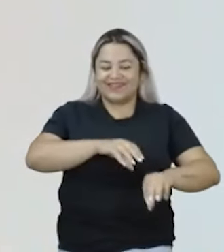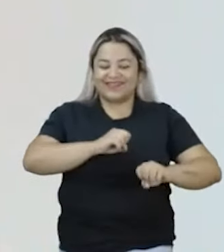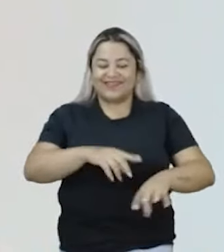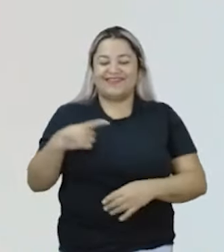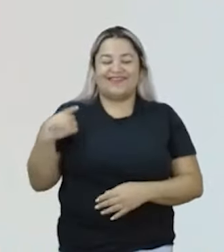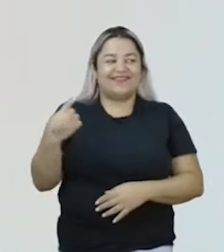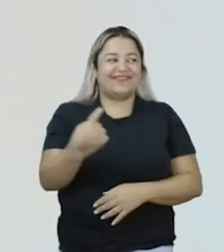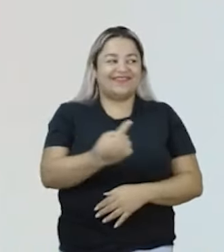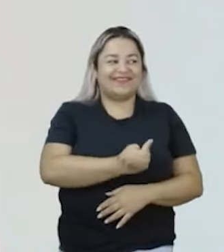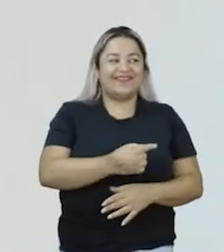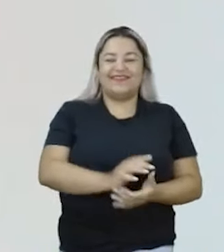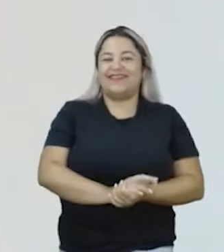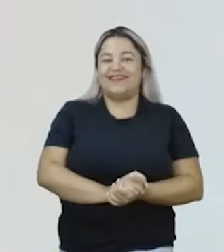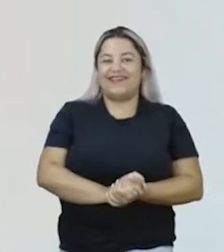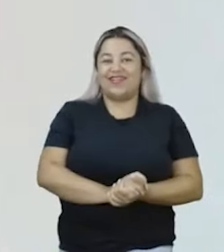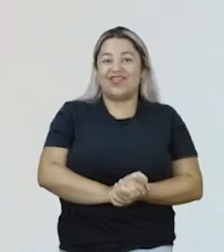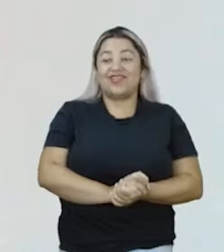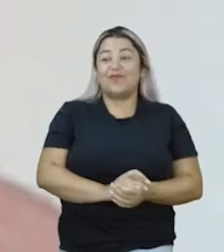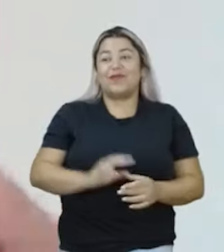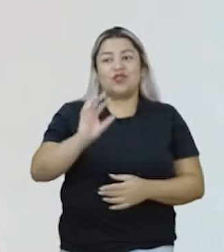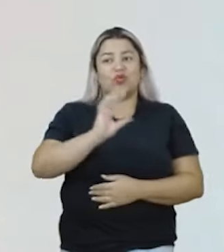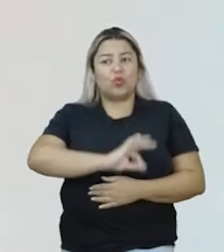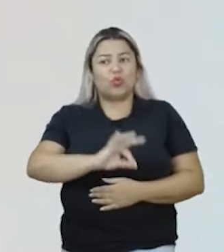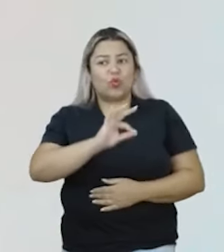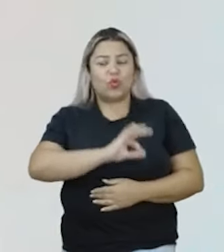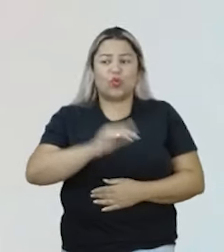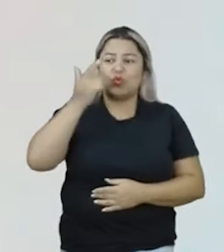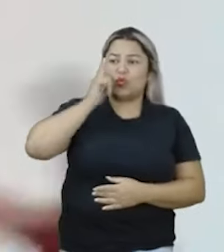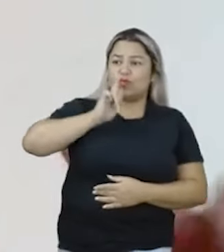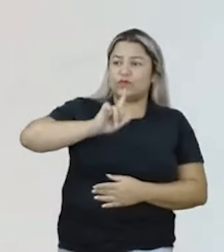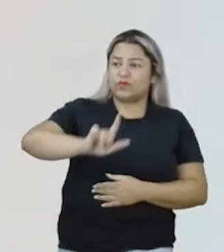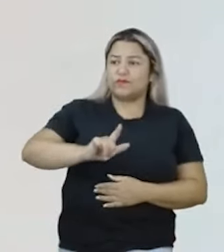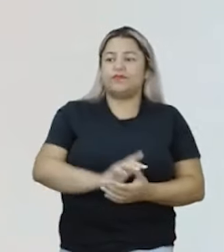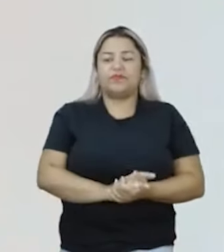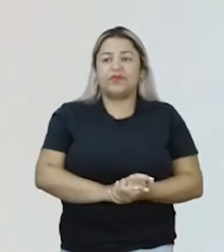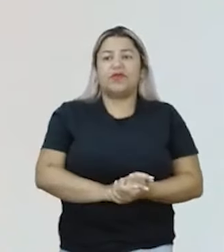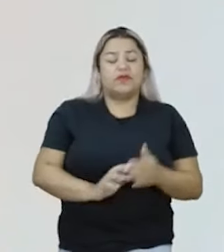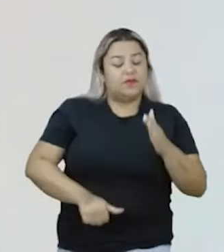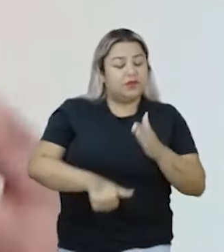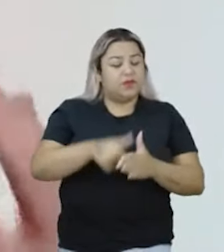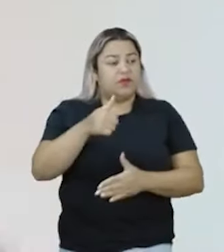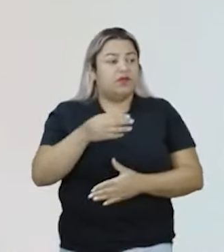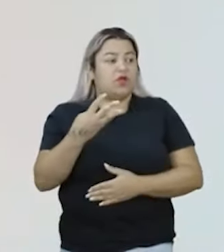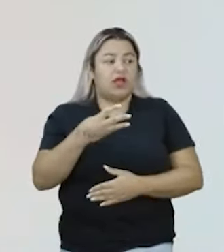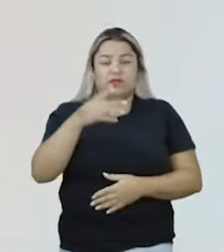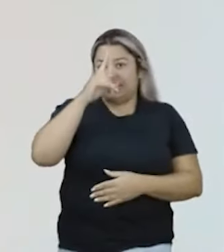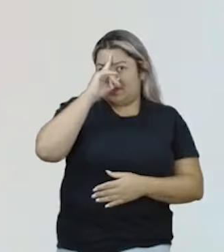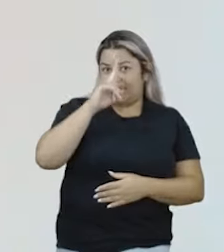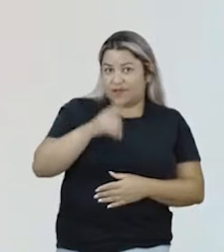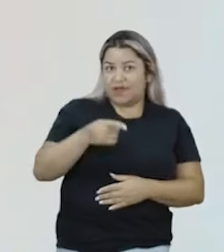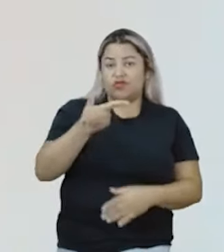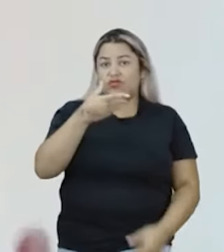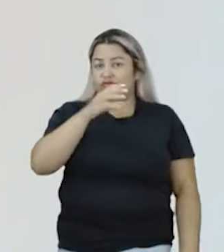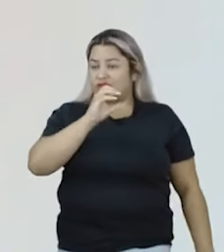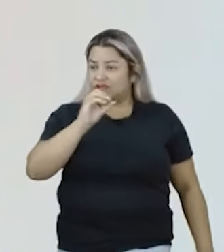Nós fizemos muita transferência de renda, conseguimos levar, né, só nos primeiros 4 mandatos, mais de